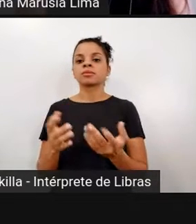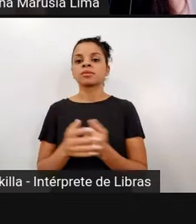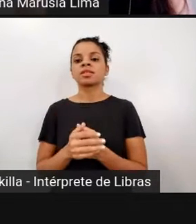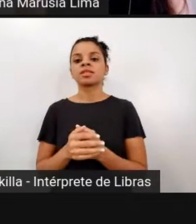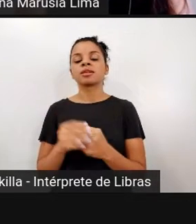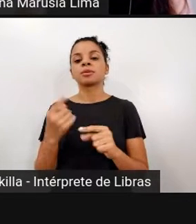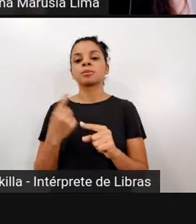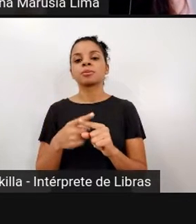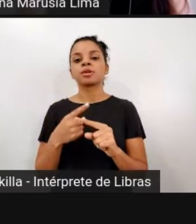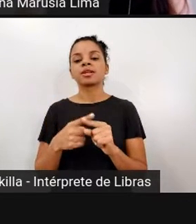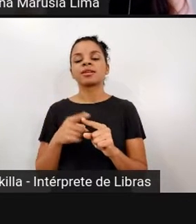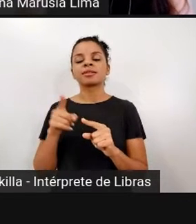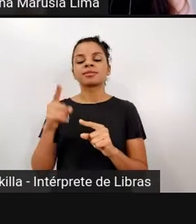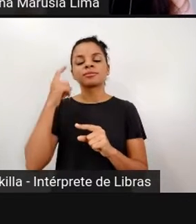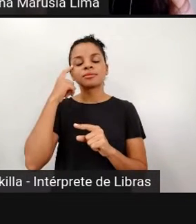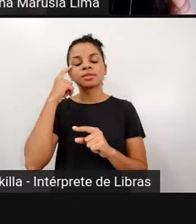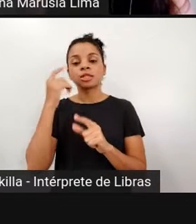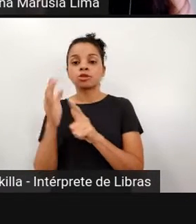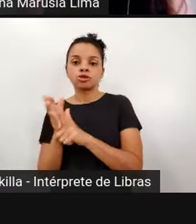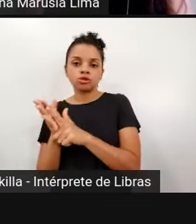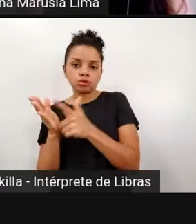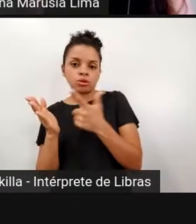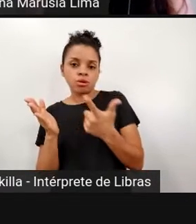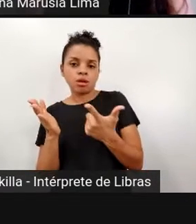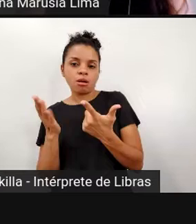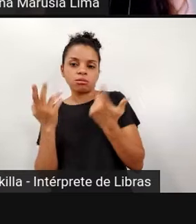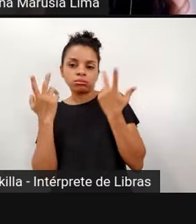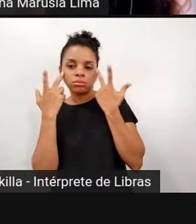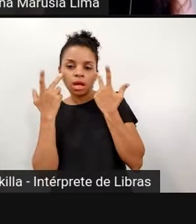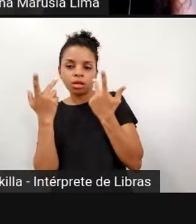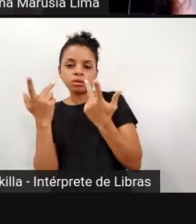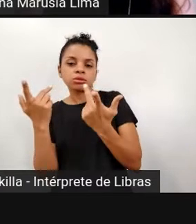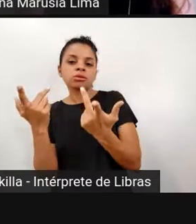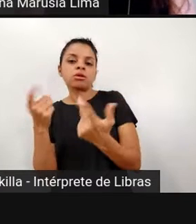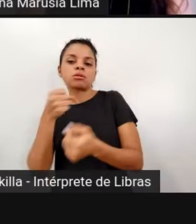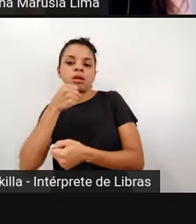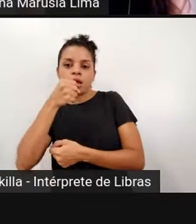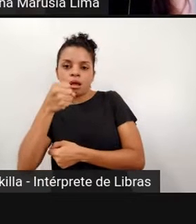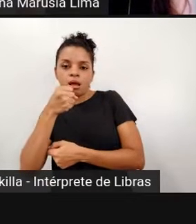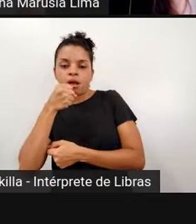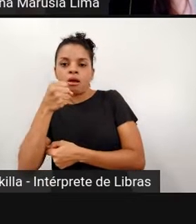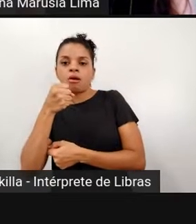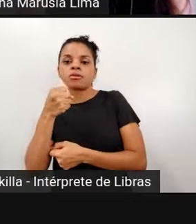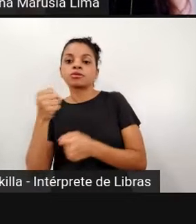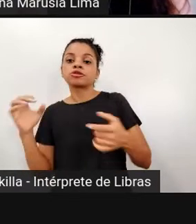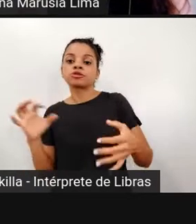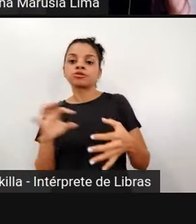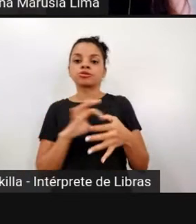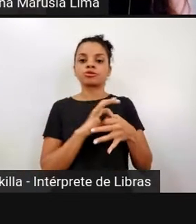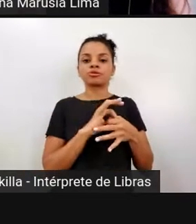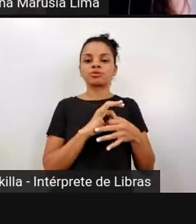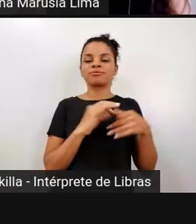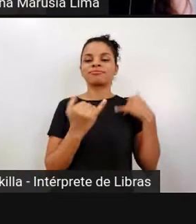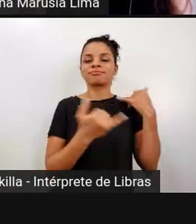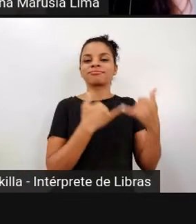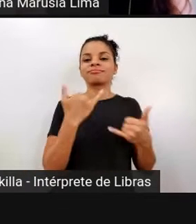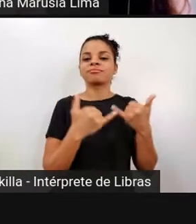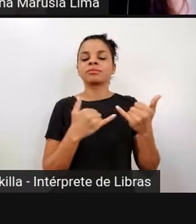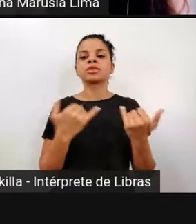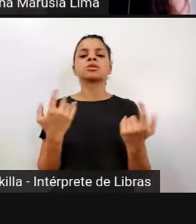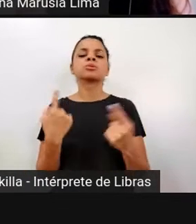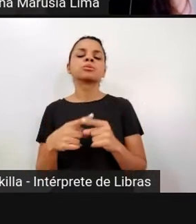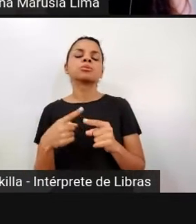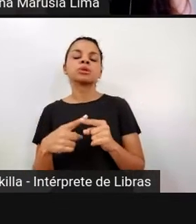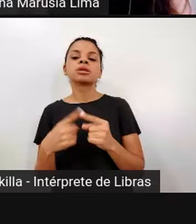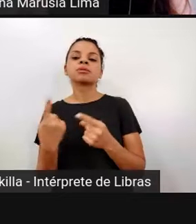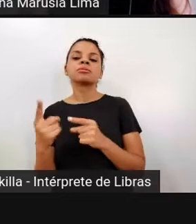jornalismo tradicional com o infotenimento. Eles diziam, por exemplo, que o jornalismo era um serviço público para informar cidadãos,